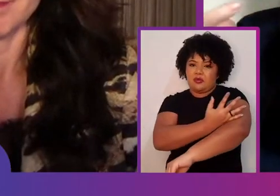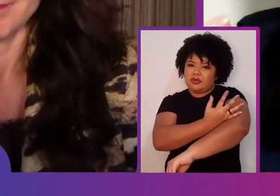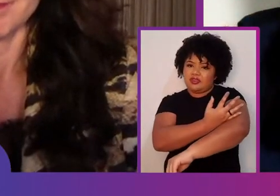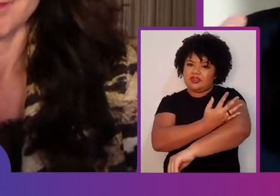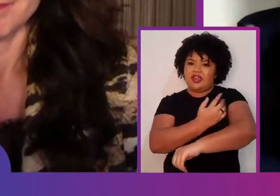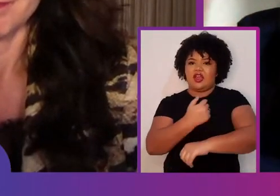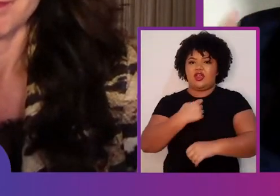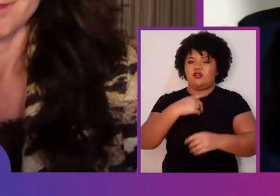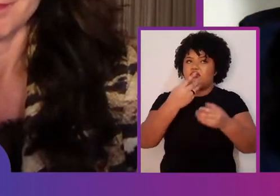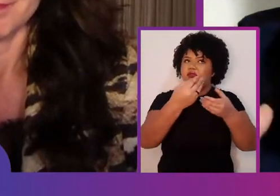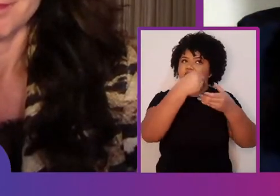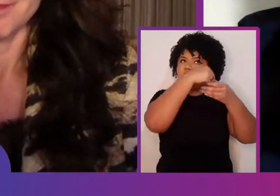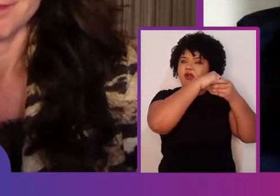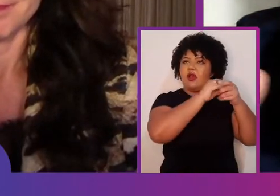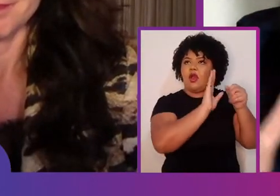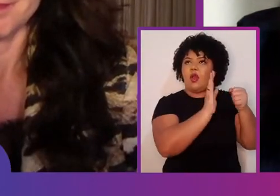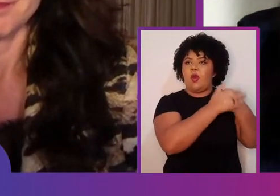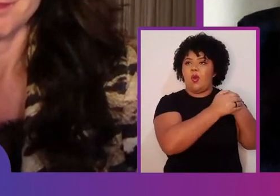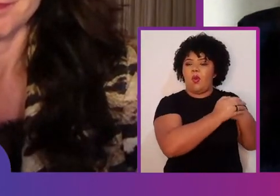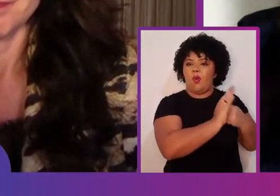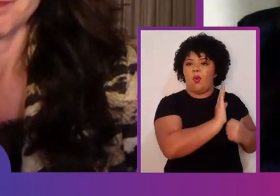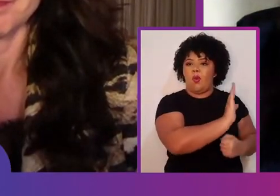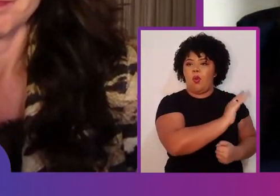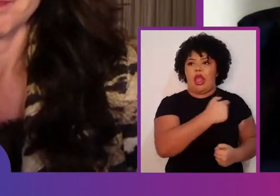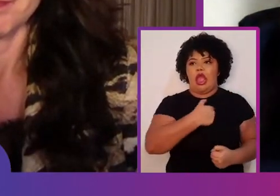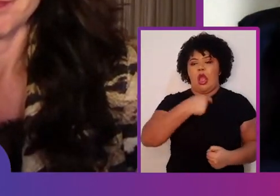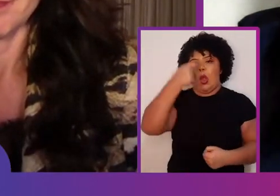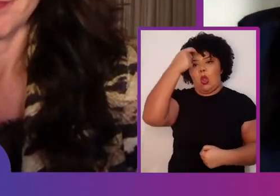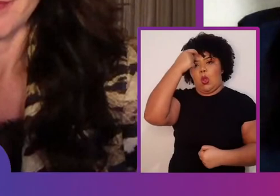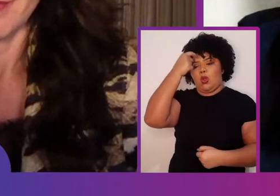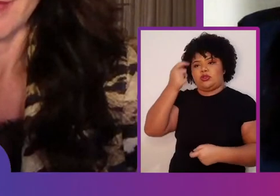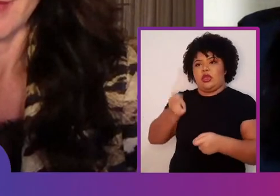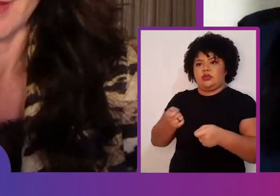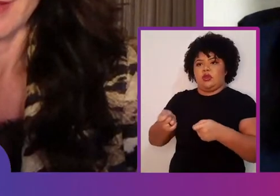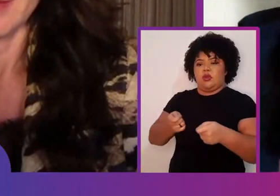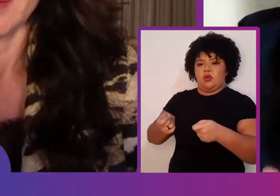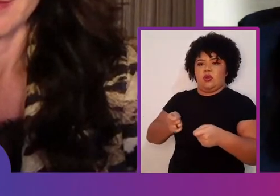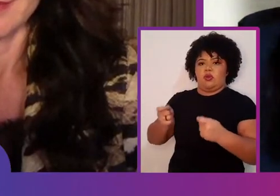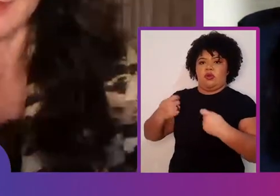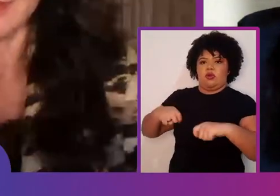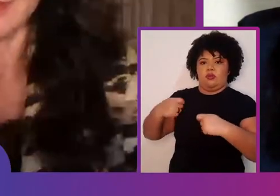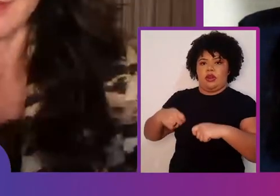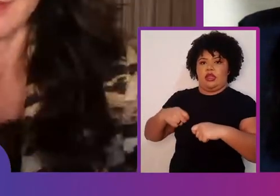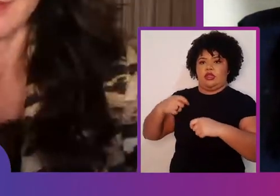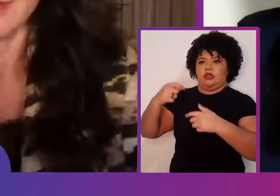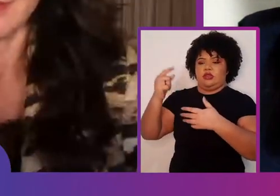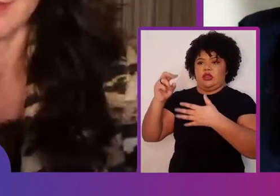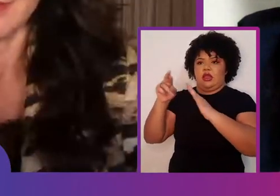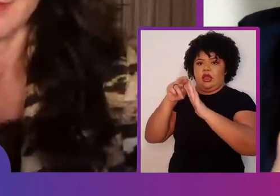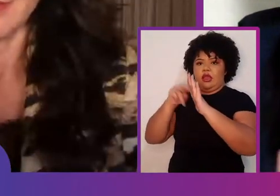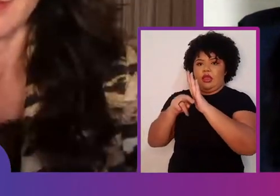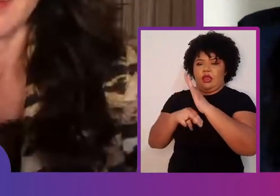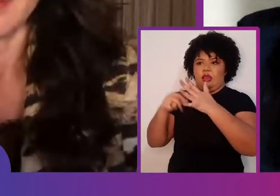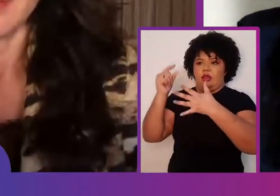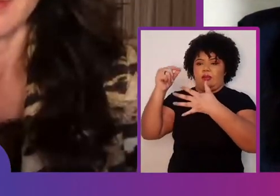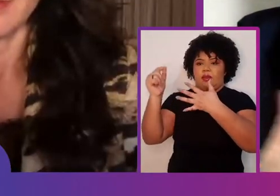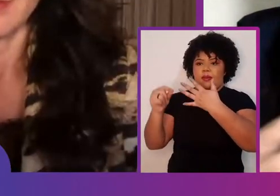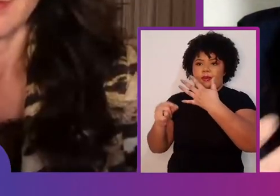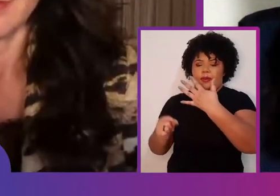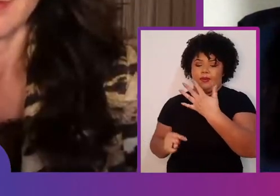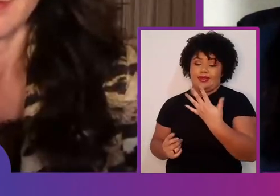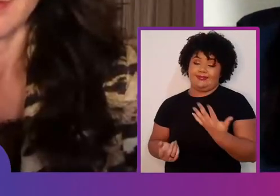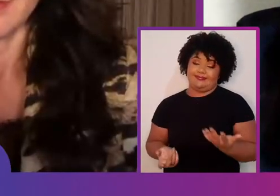usar a consciência para fazer um trilho do tem que é tipicamente racionalista, que eu diria até que